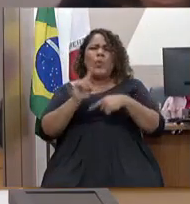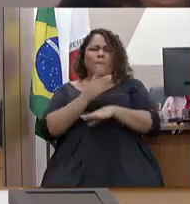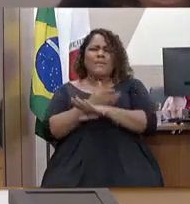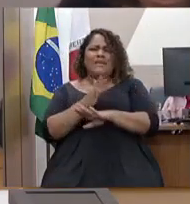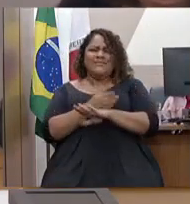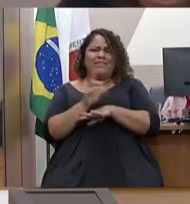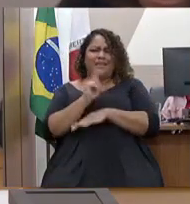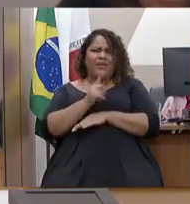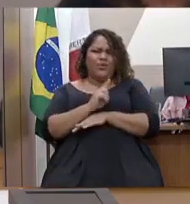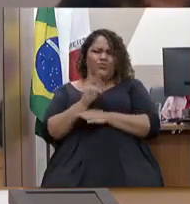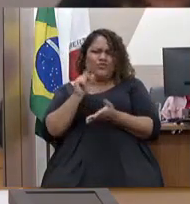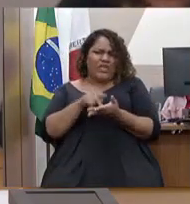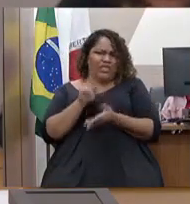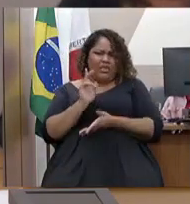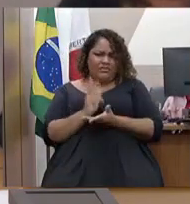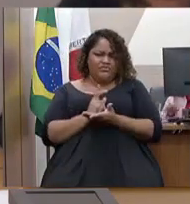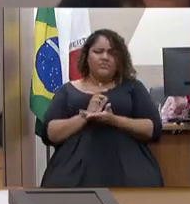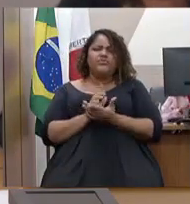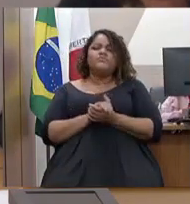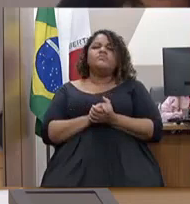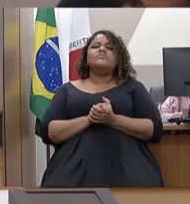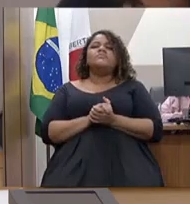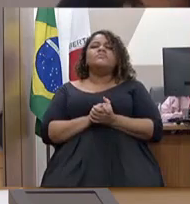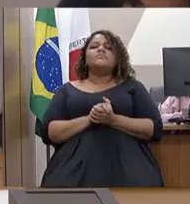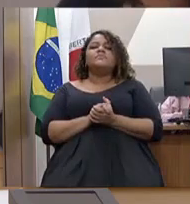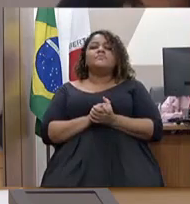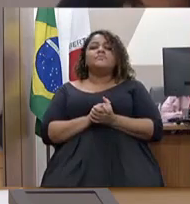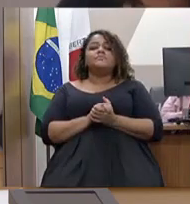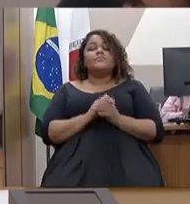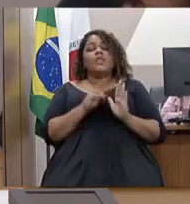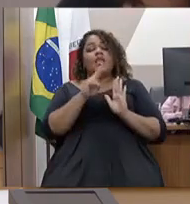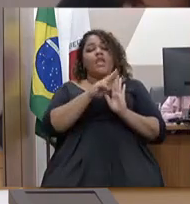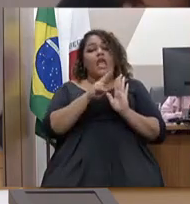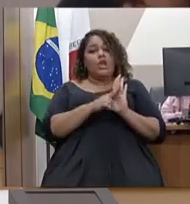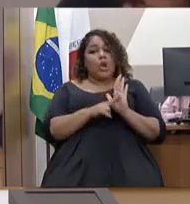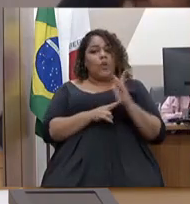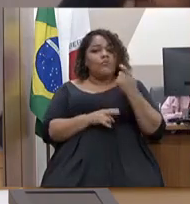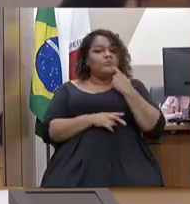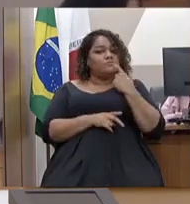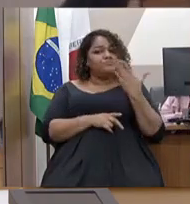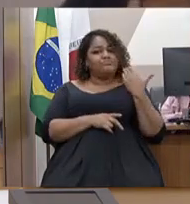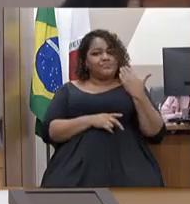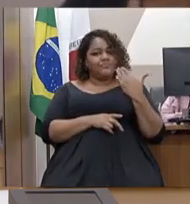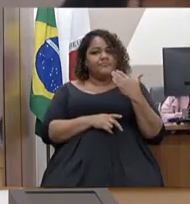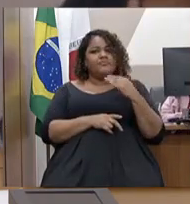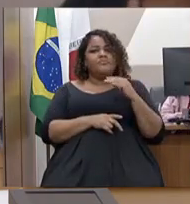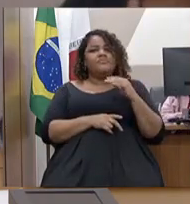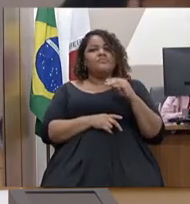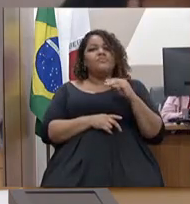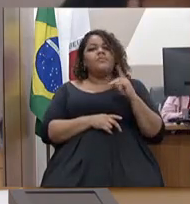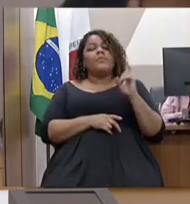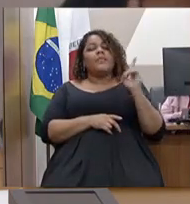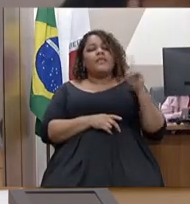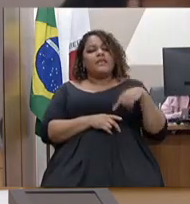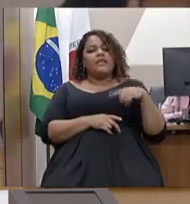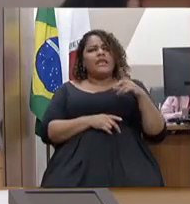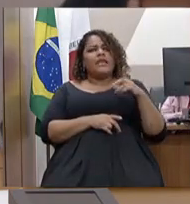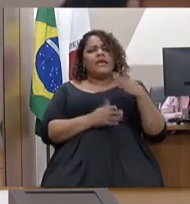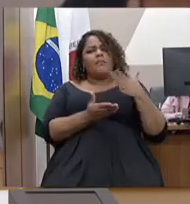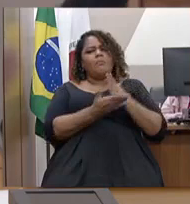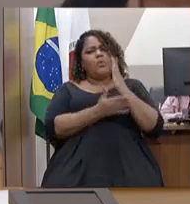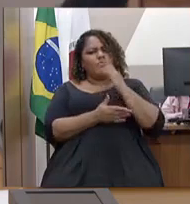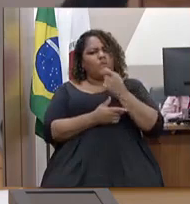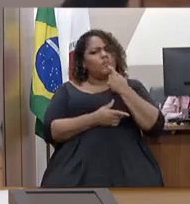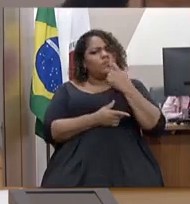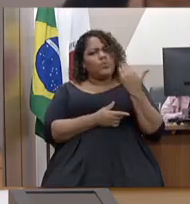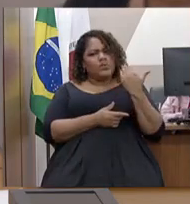Ministro ninguém na verdade né Nós temos a norma mais recente a norma Caçula vamos dizer que foi aprovado agora há pouco tempo